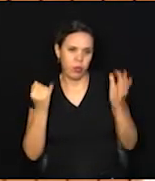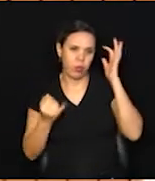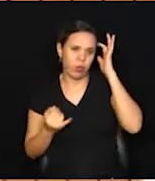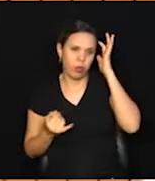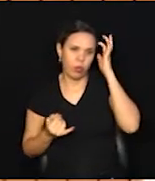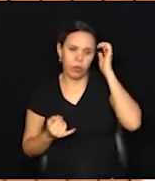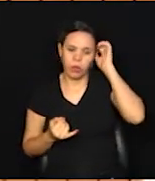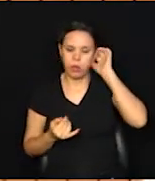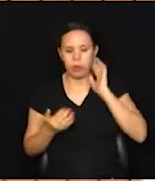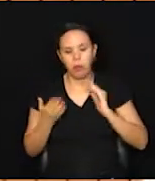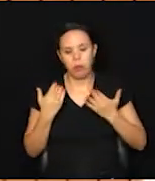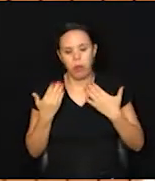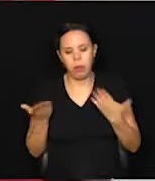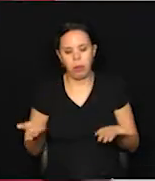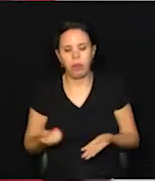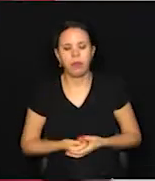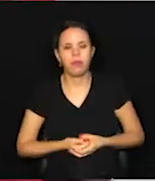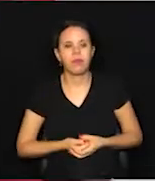nossa conversa aqui.